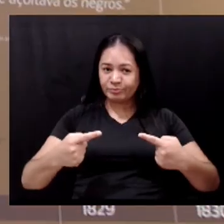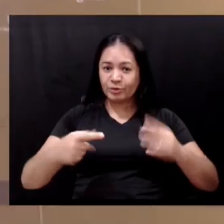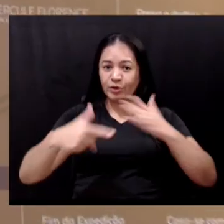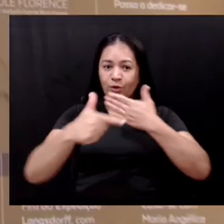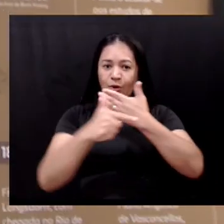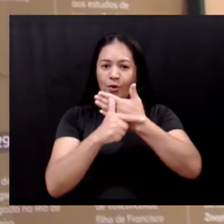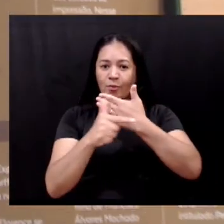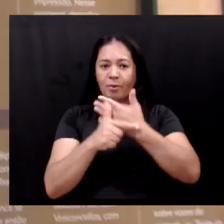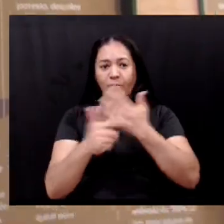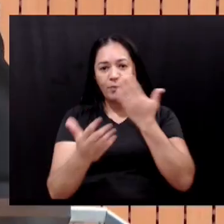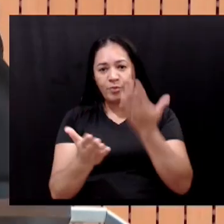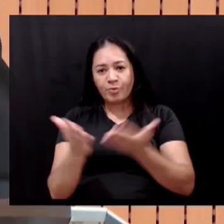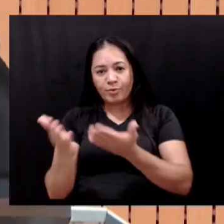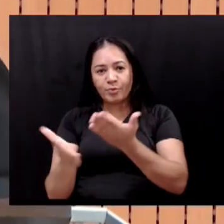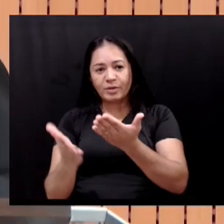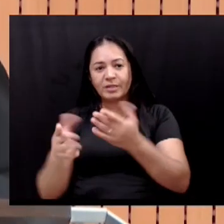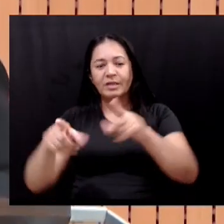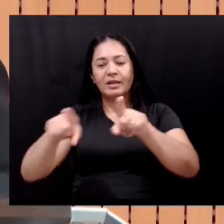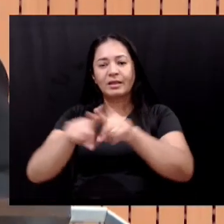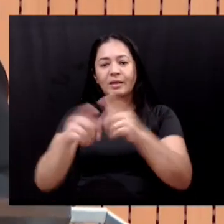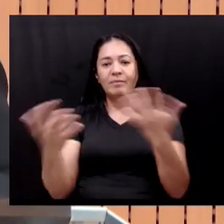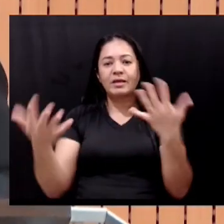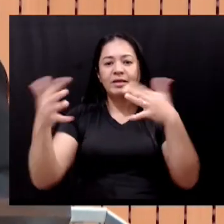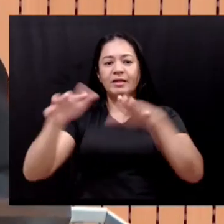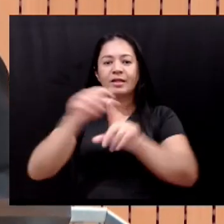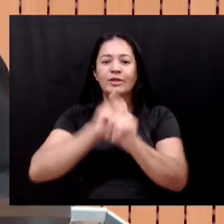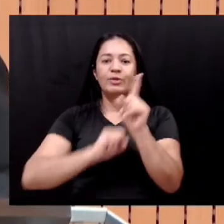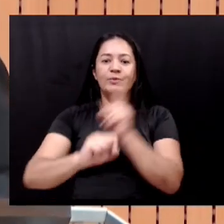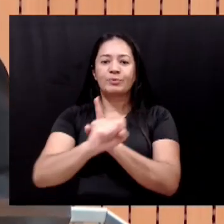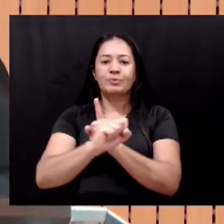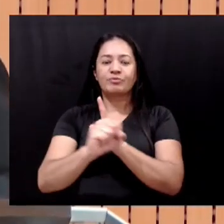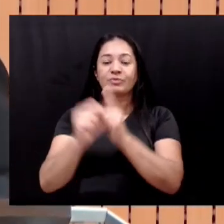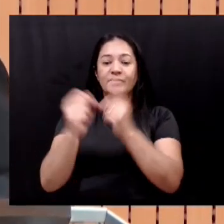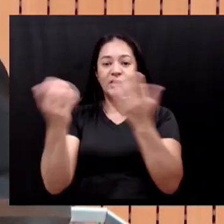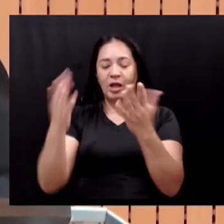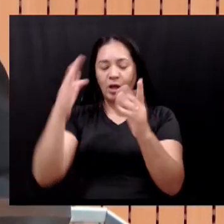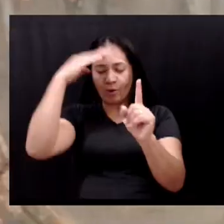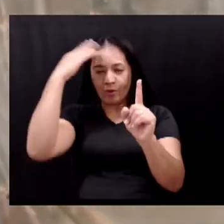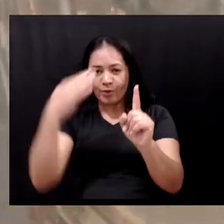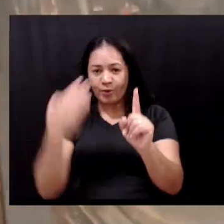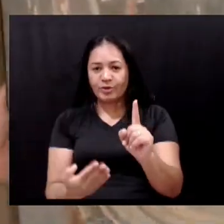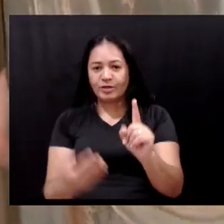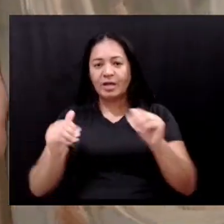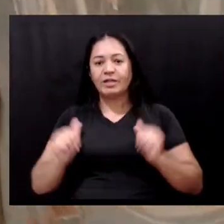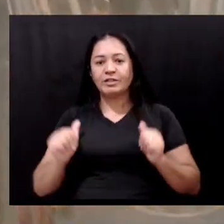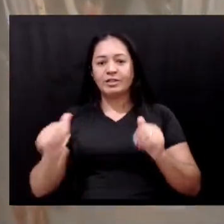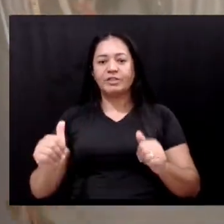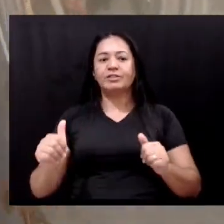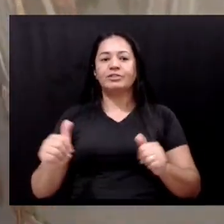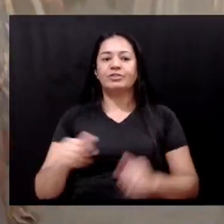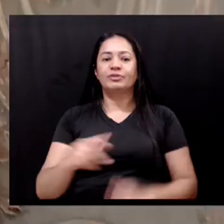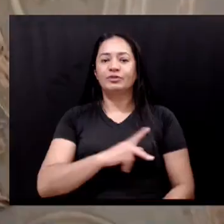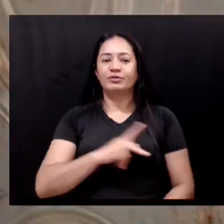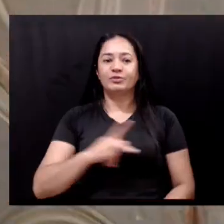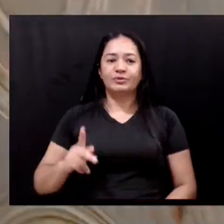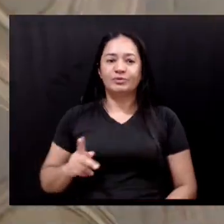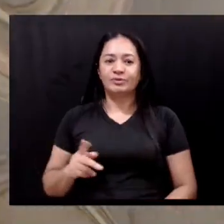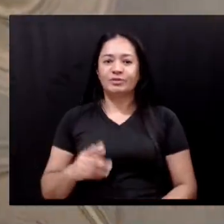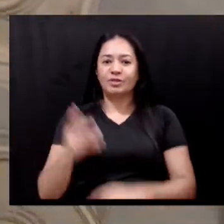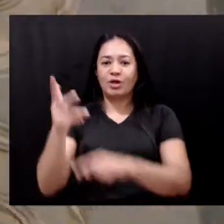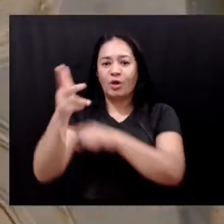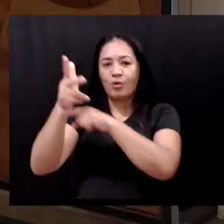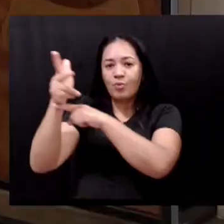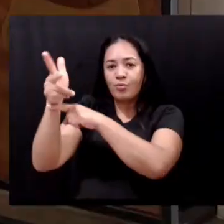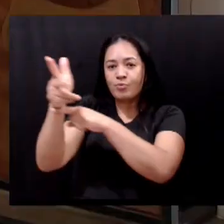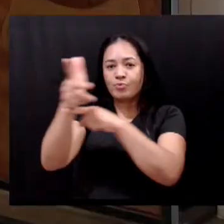e integração social, recebeu a honraria por iniciativa da mesa diretora. Um vídeo-reportagem produzido pela